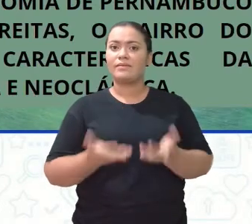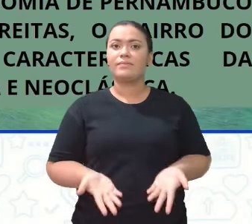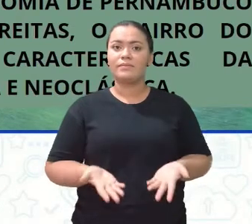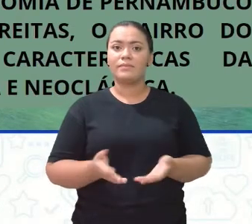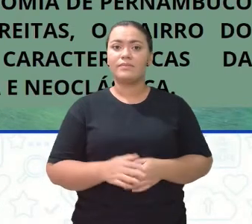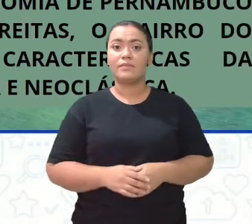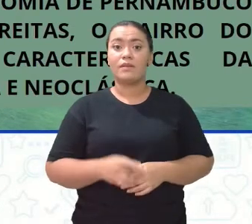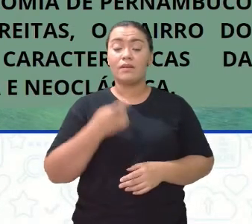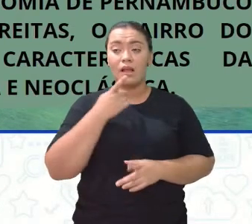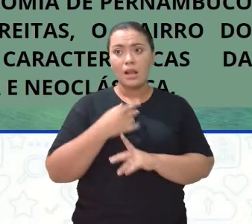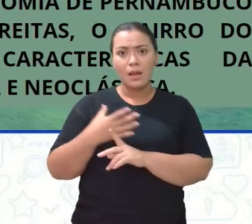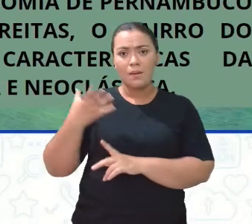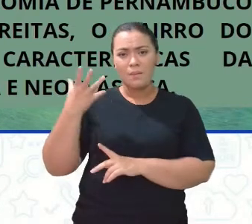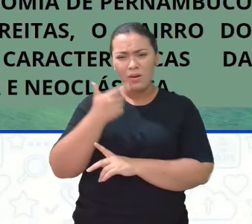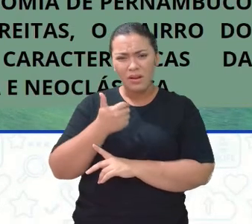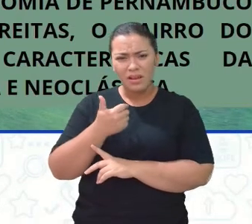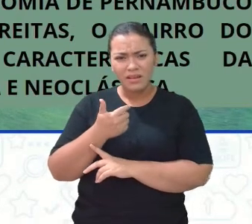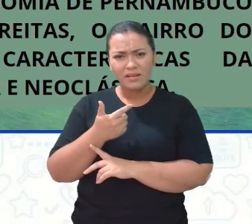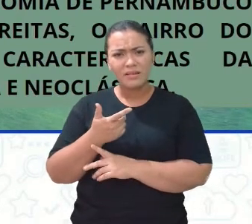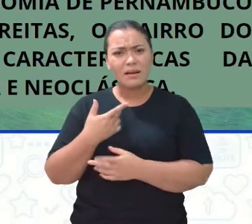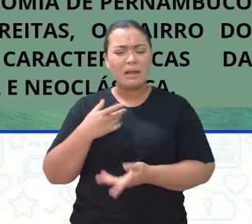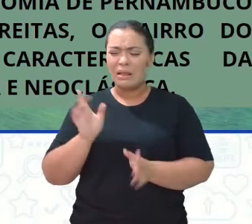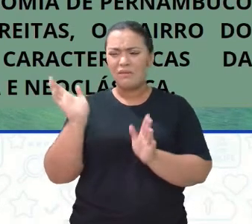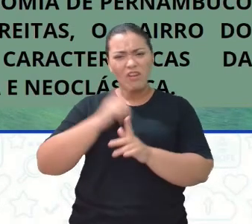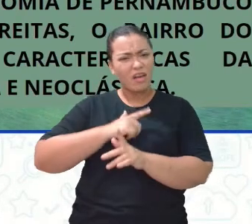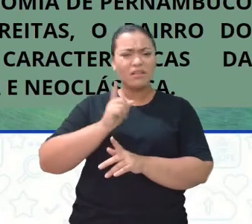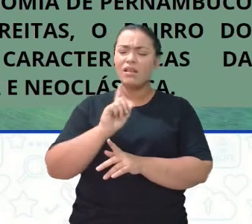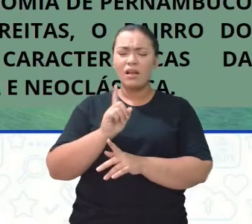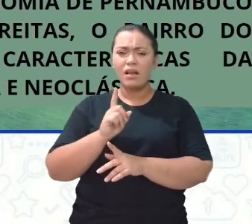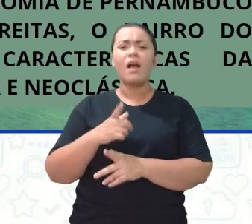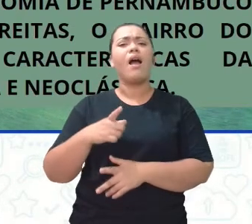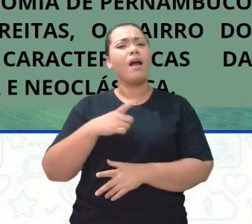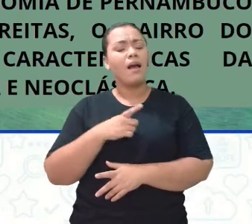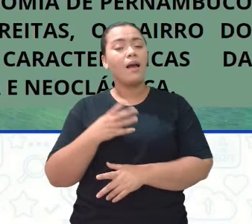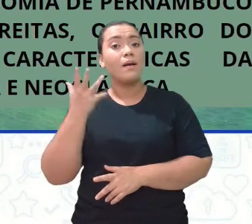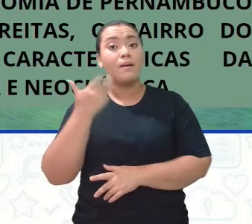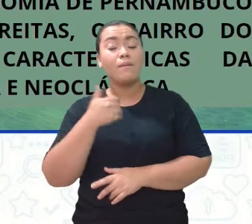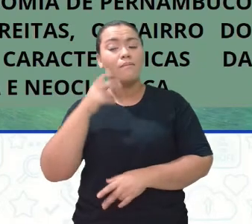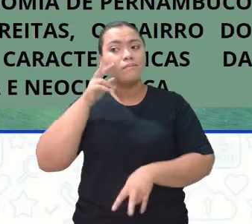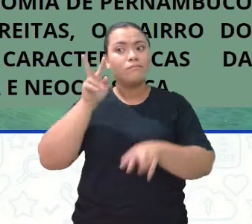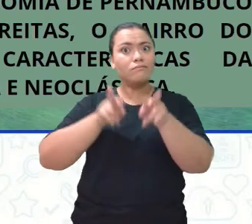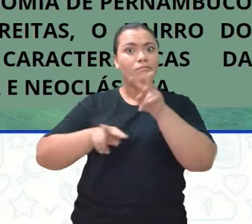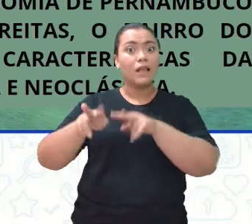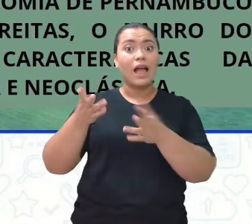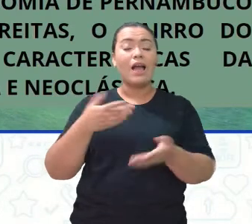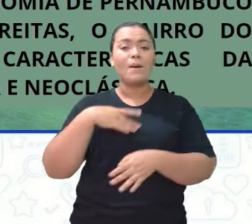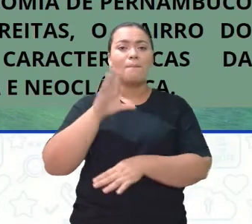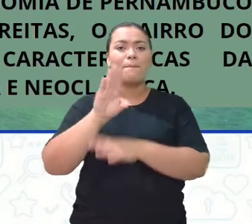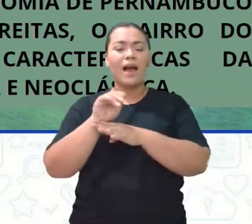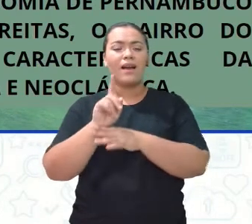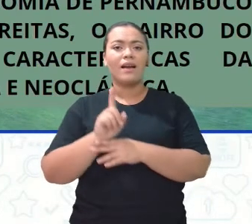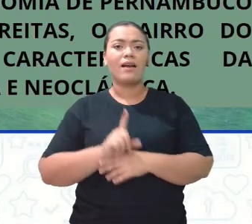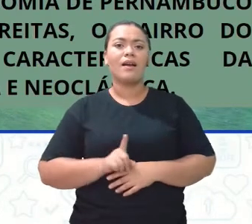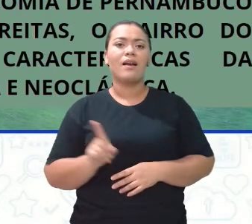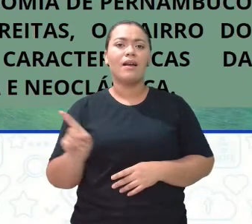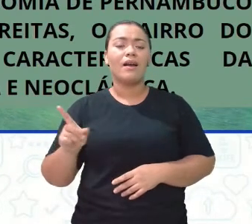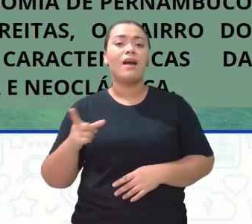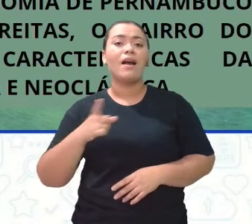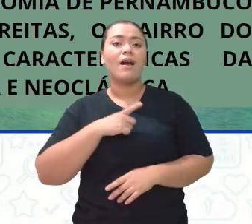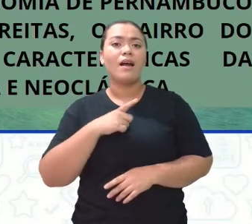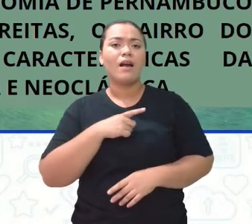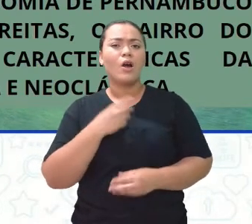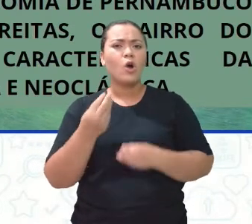Deixa de ser belo por isso? Olha o olhar do fotógrafo, como ele captou